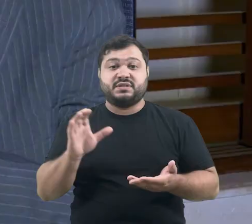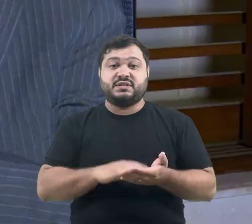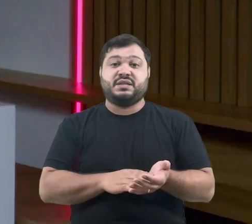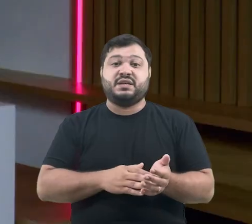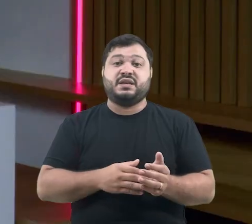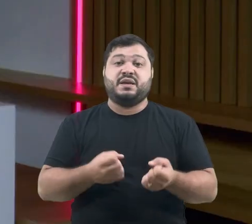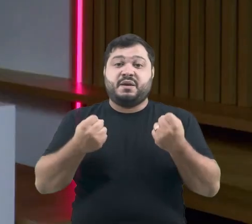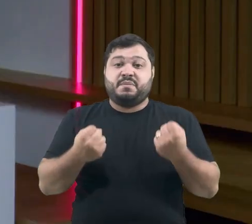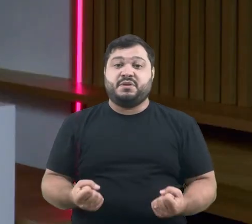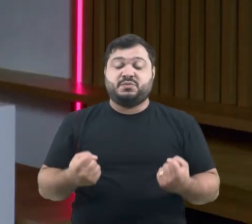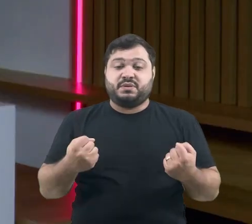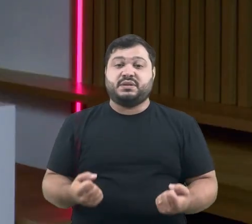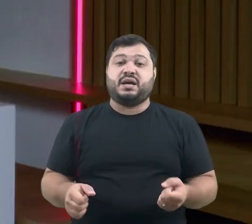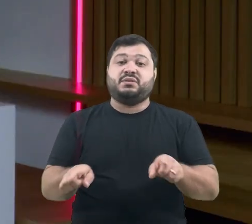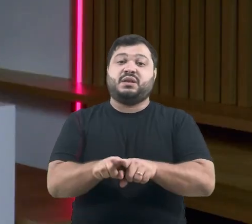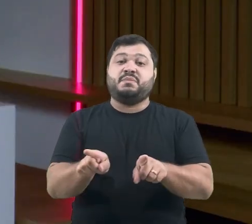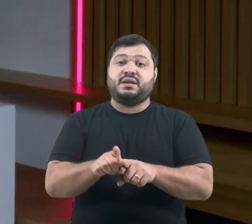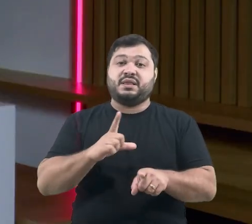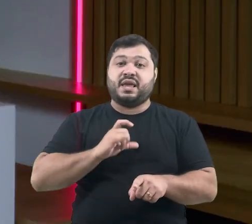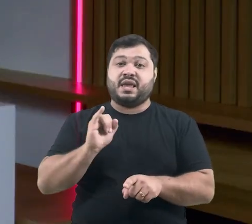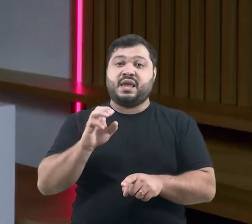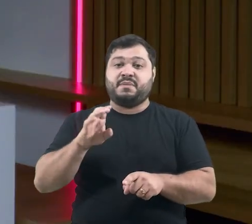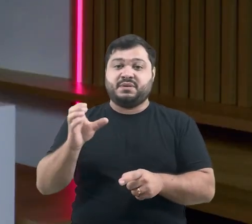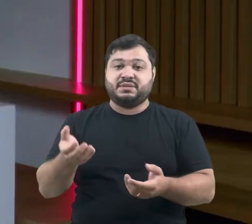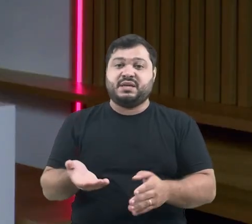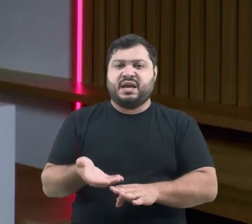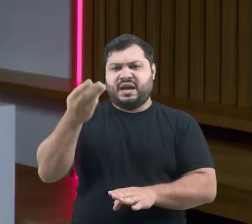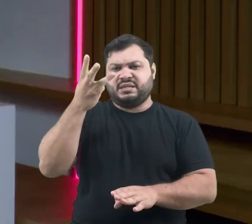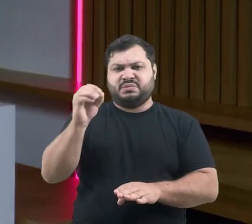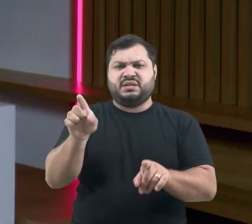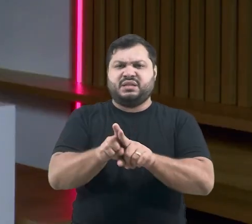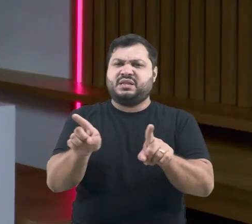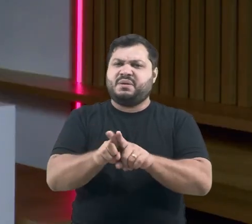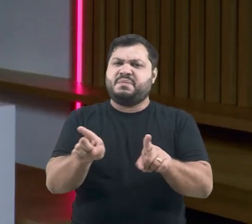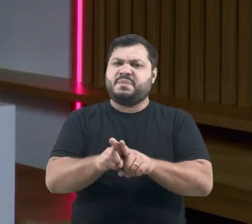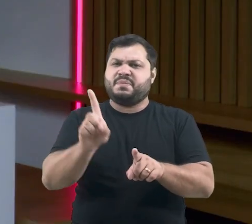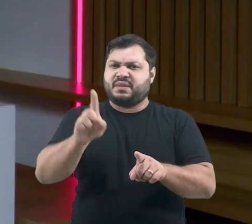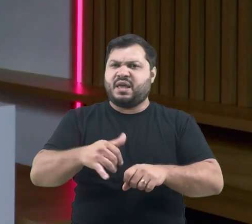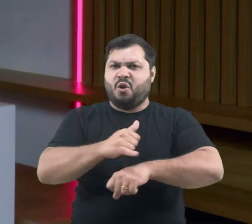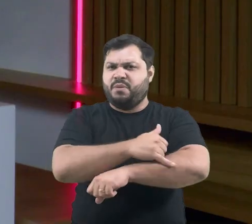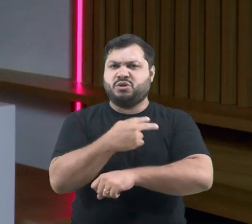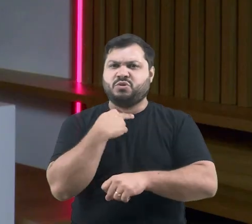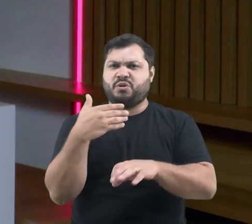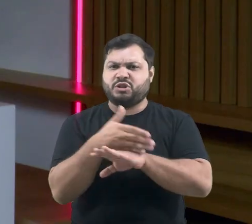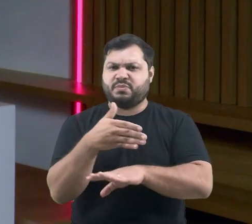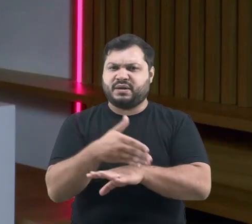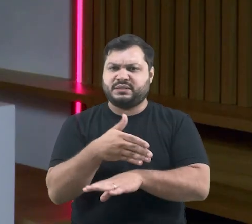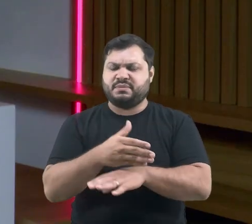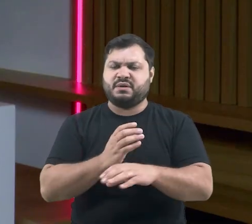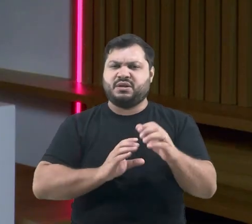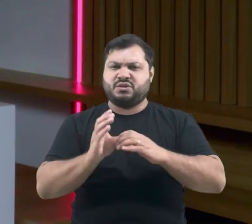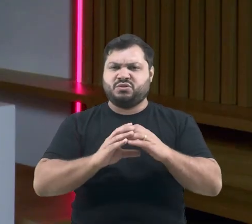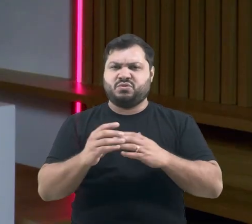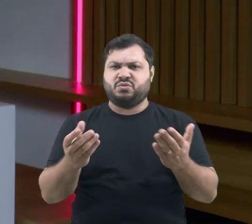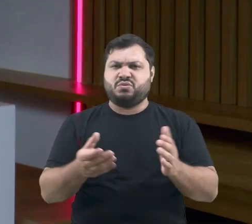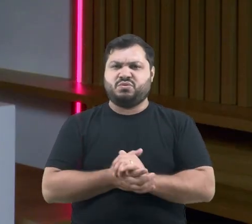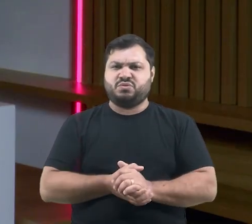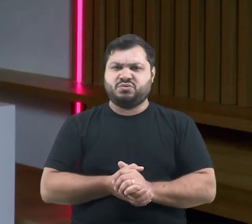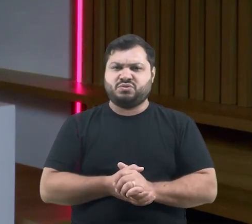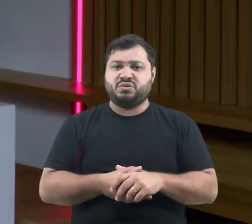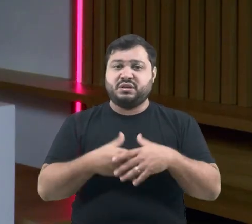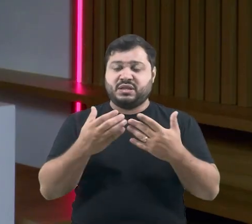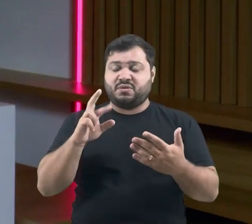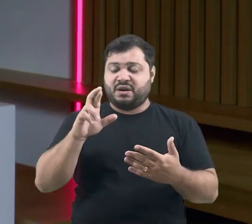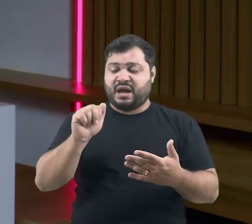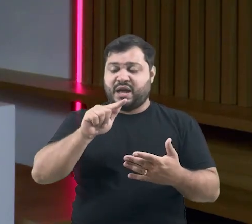UFC peso pesado, ele tem um IMC acima de 30. Seria ele também classificado como obeso e não poderia participar de um concurso como esse? Então,